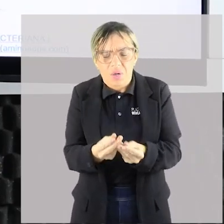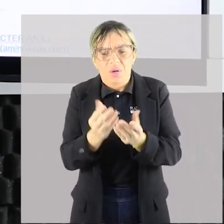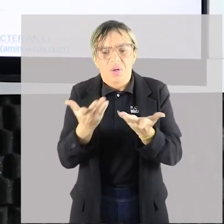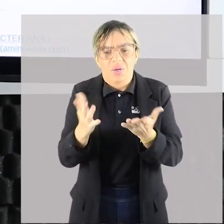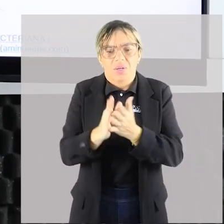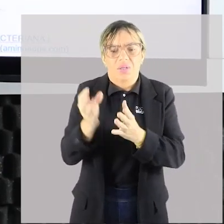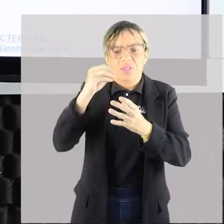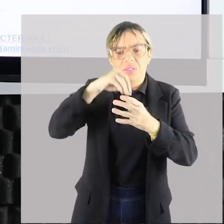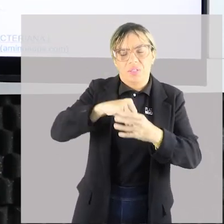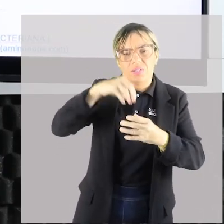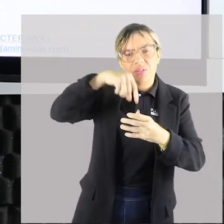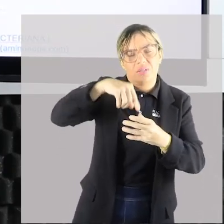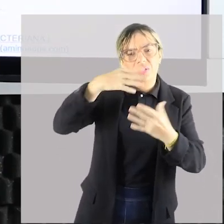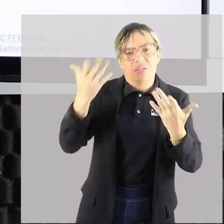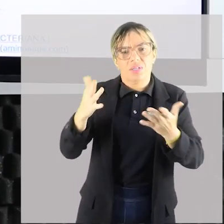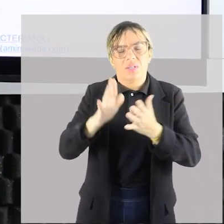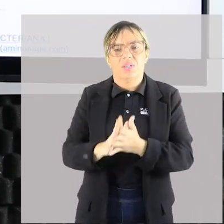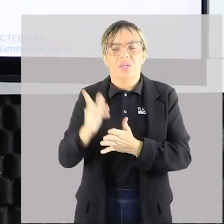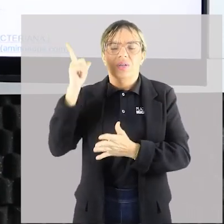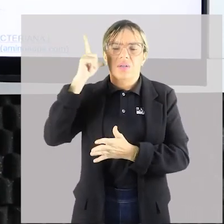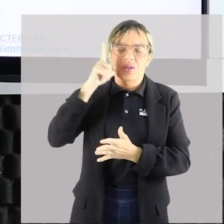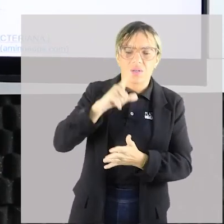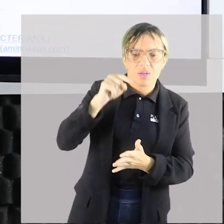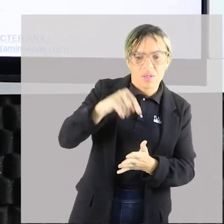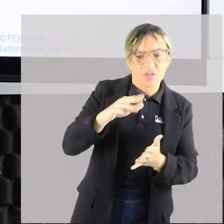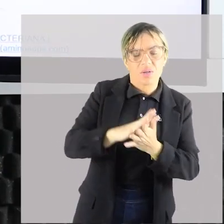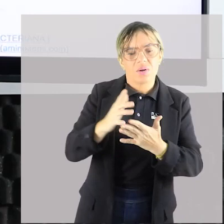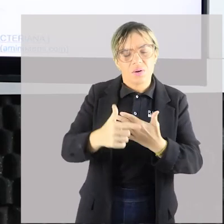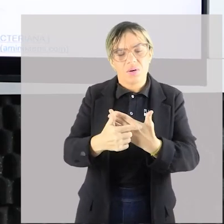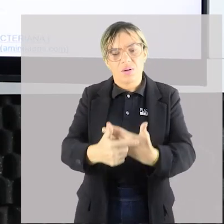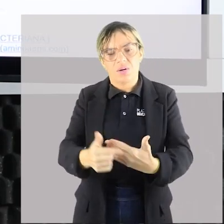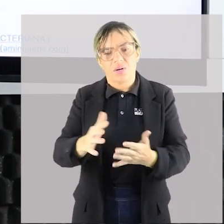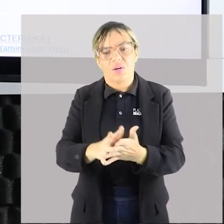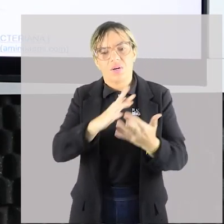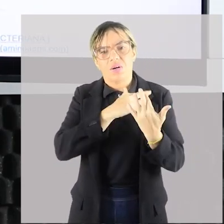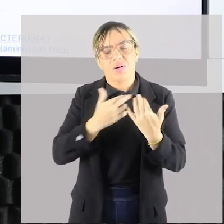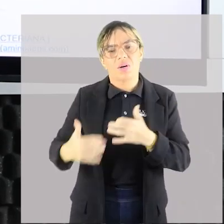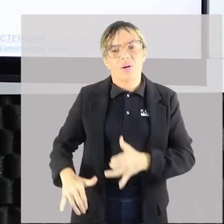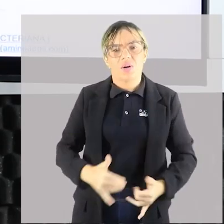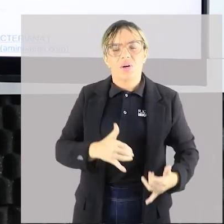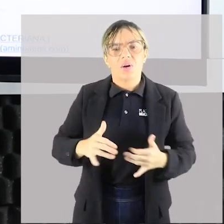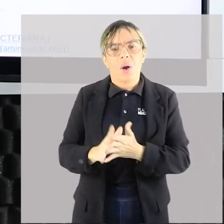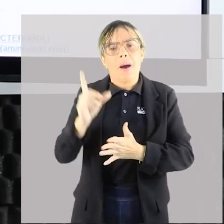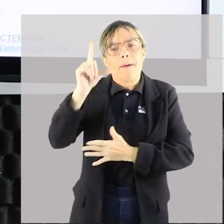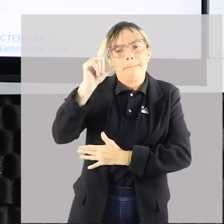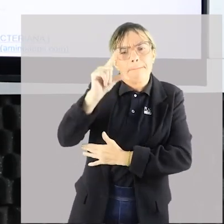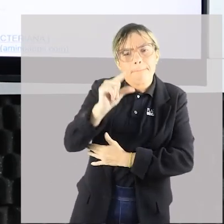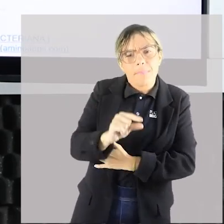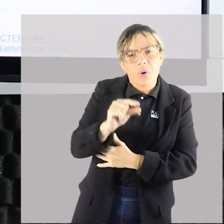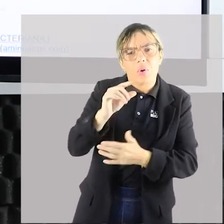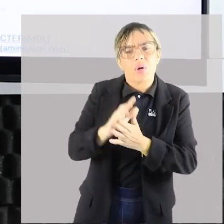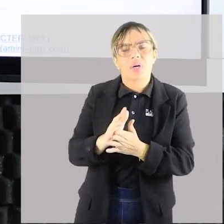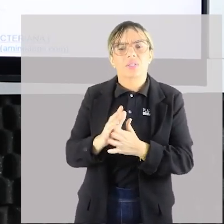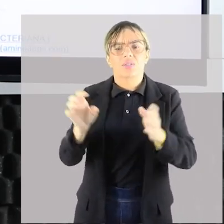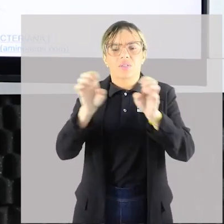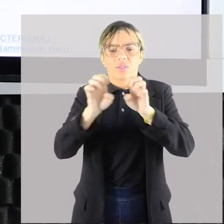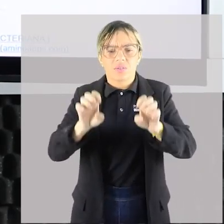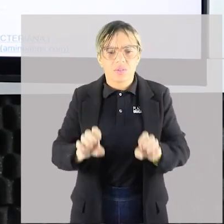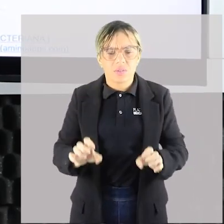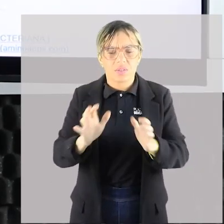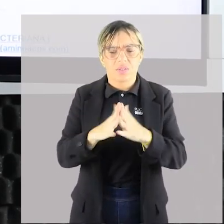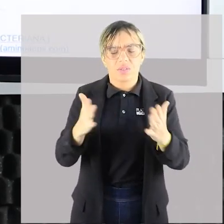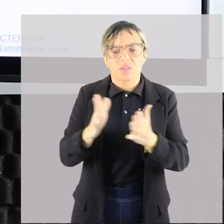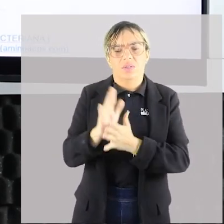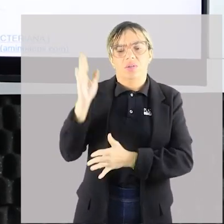organismo ali que consegue, né, funcionar e ter o seu metabolismo mesmo com poucas estruturas. Você vai observar que